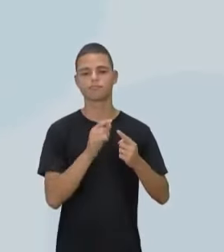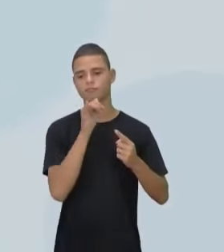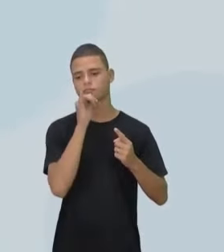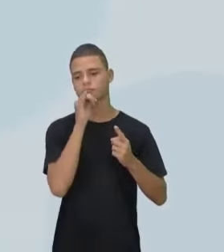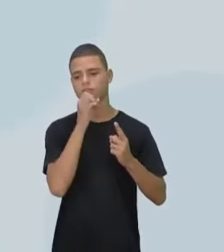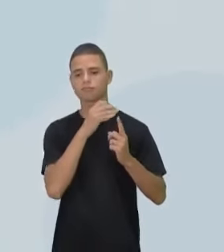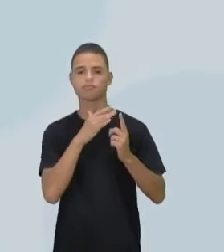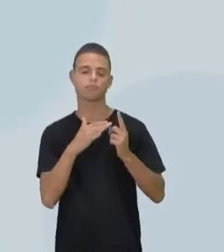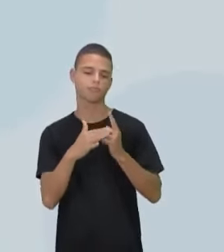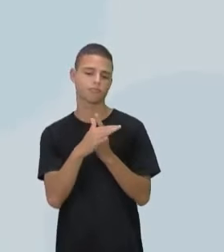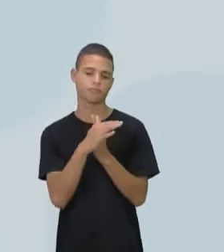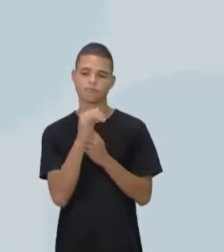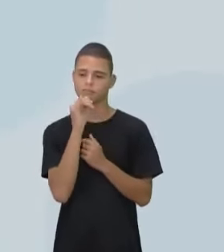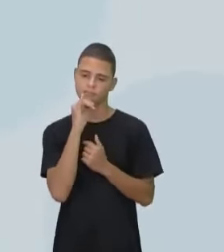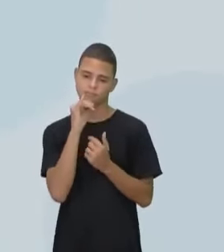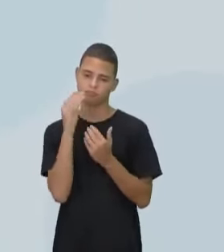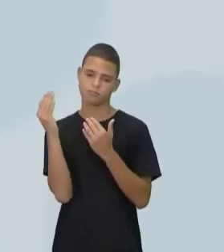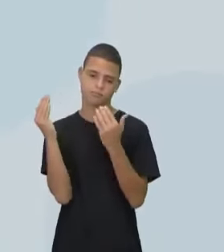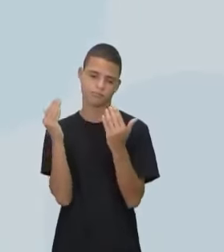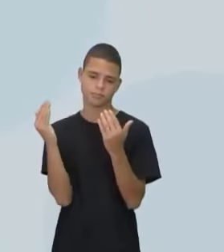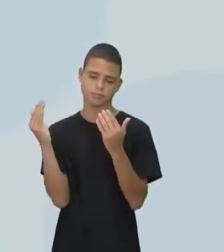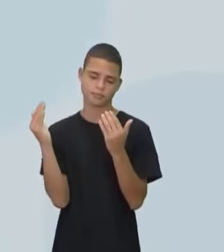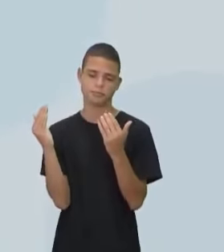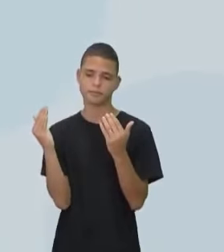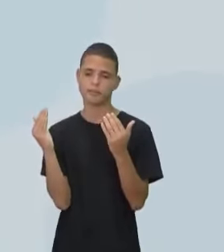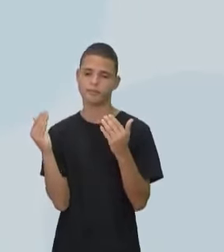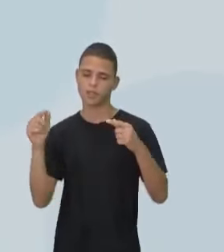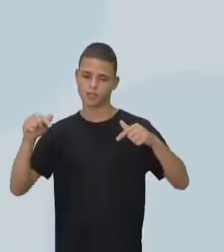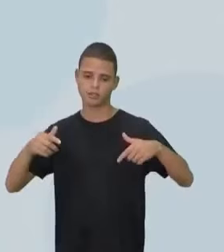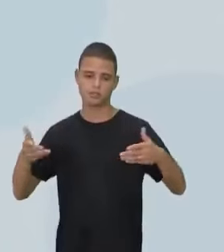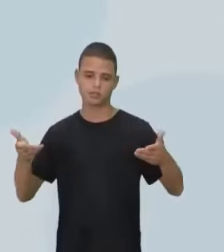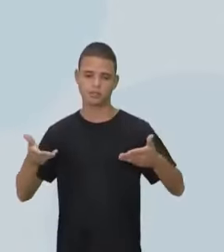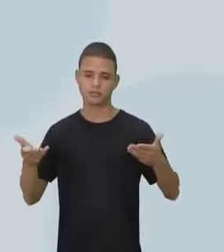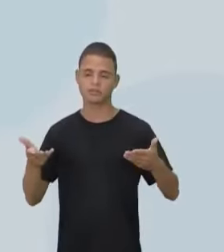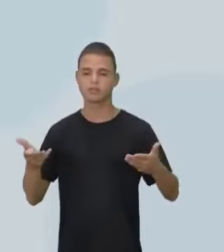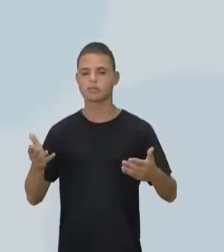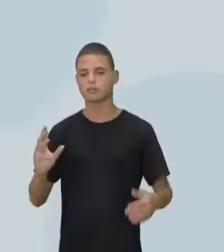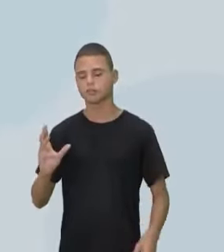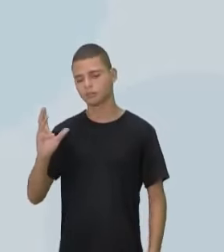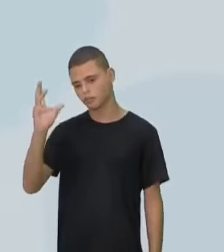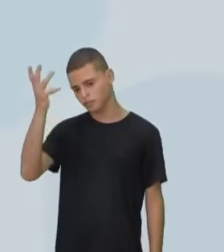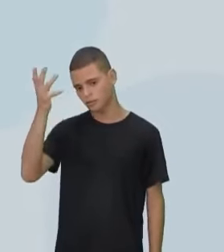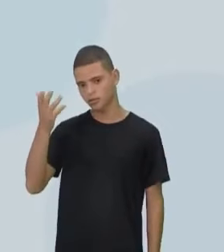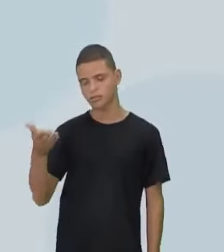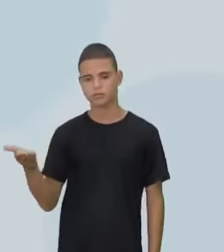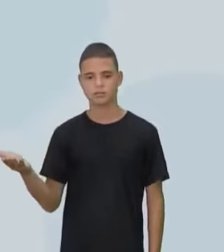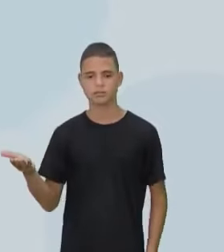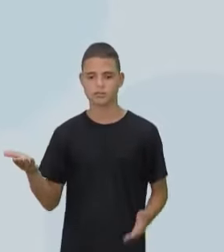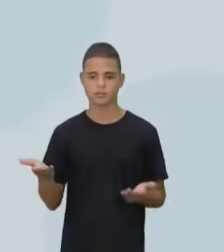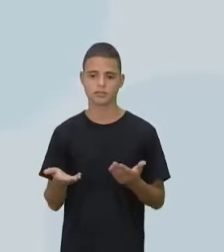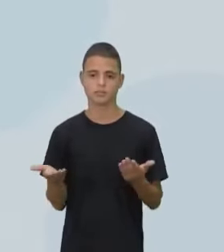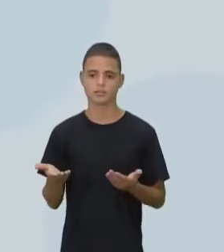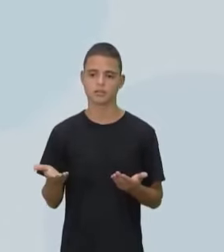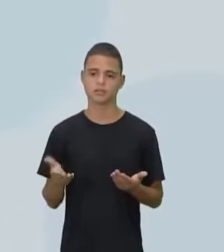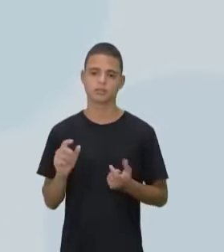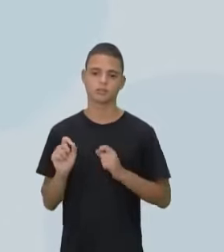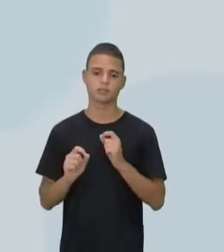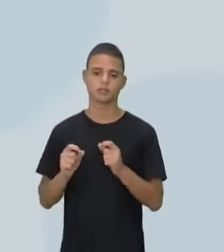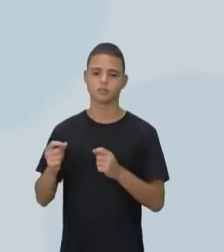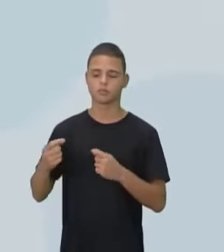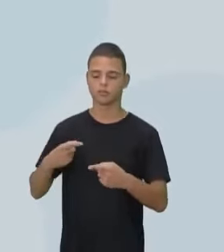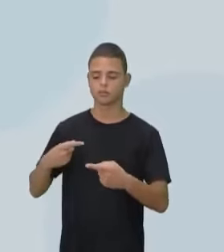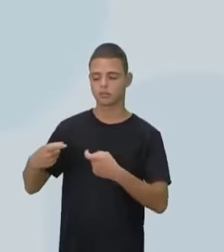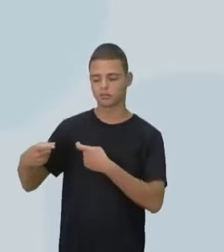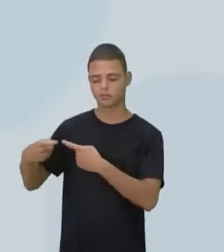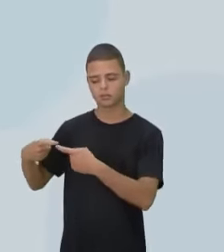sim, né, bem o mais emblemático que a gente está vivendo agora, né, no nosso momento atual histórico, né, seria a guerra